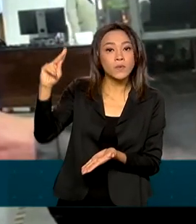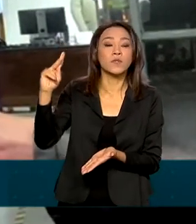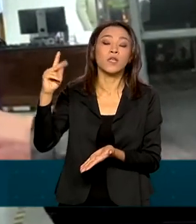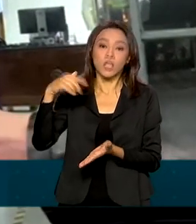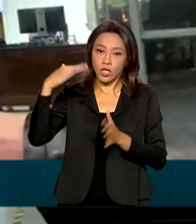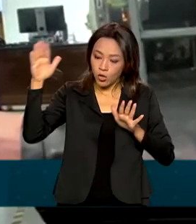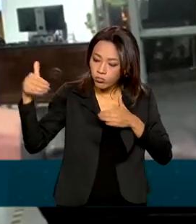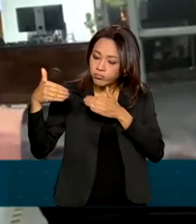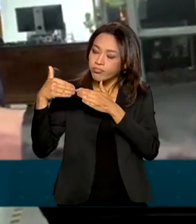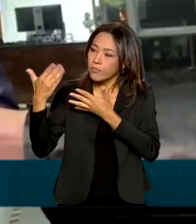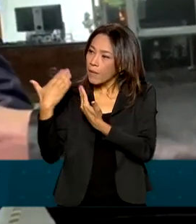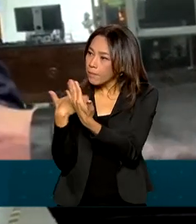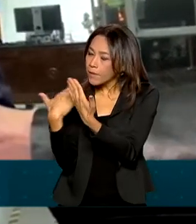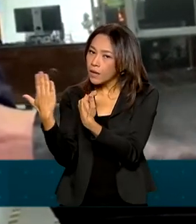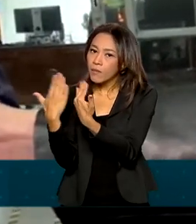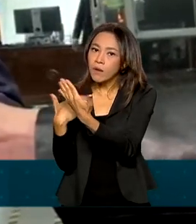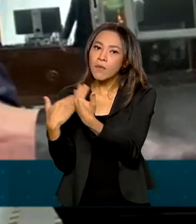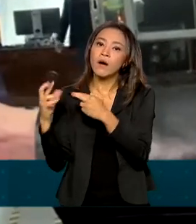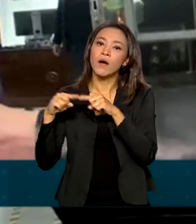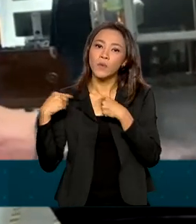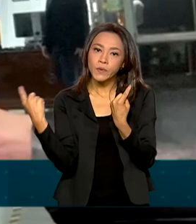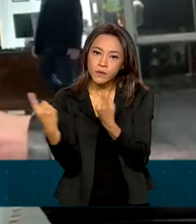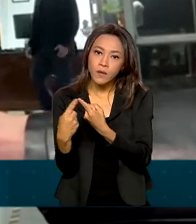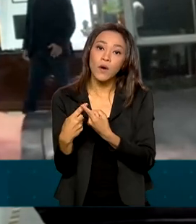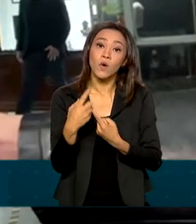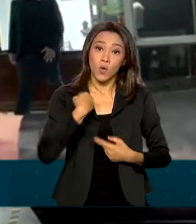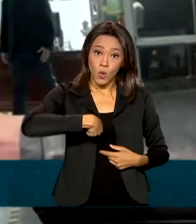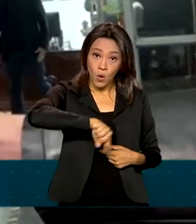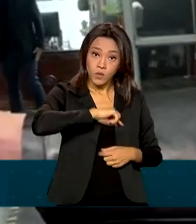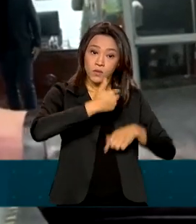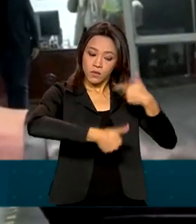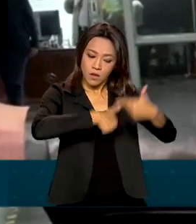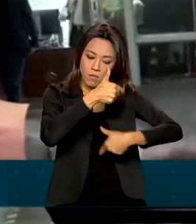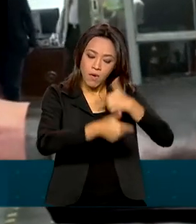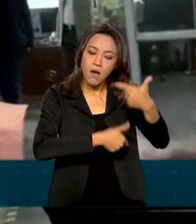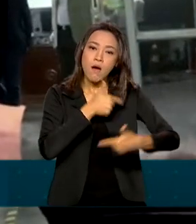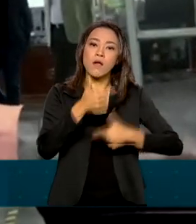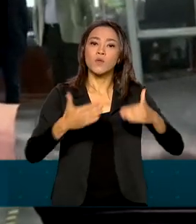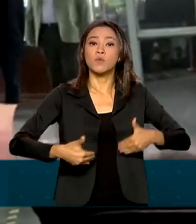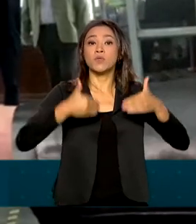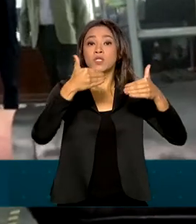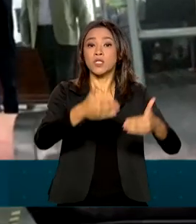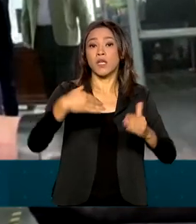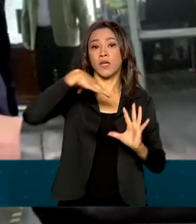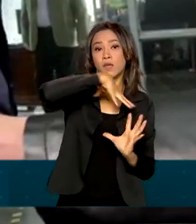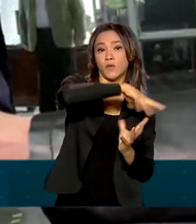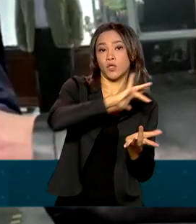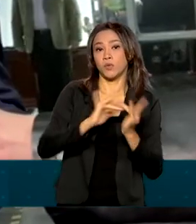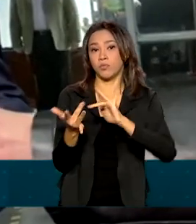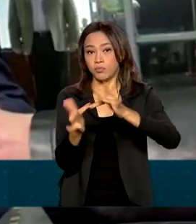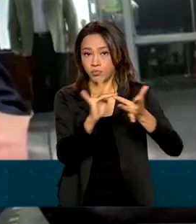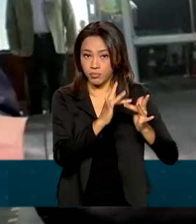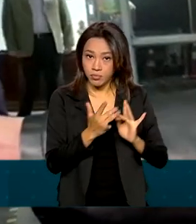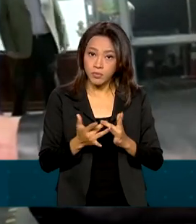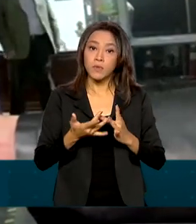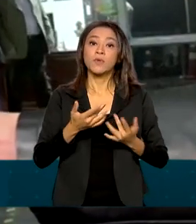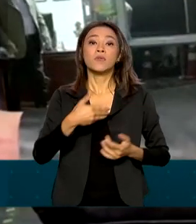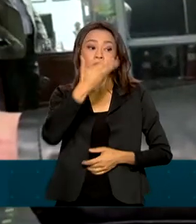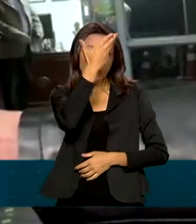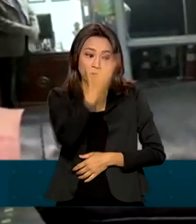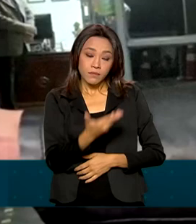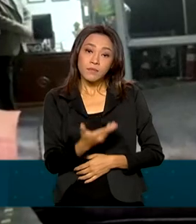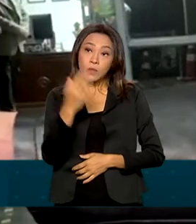reuni, o trabalho do nosso Ministério de Relações Exteriores, o embaixador Todd